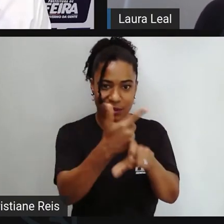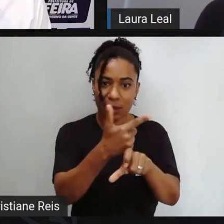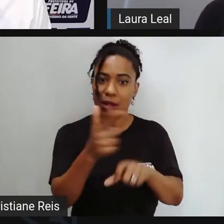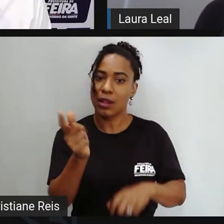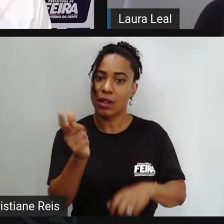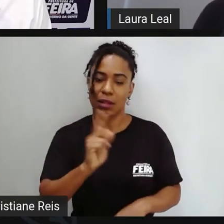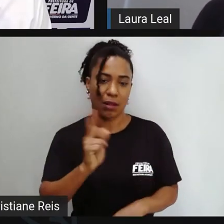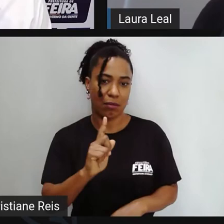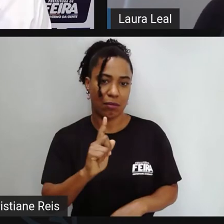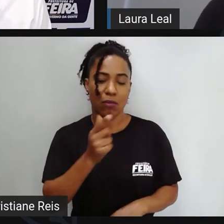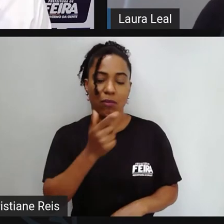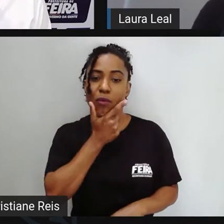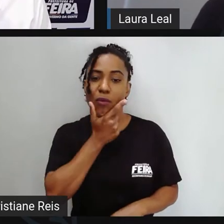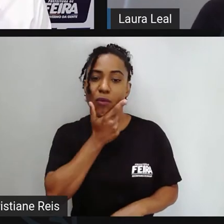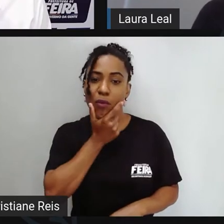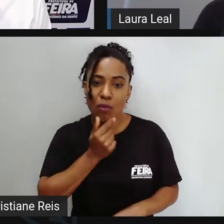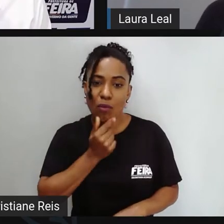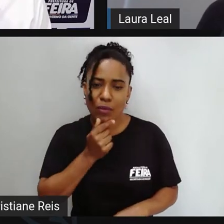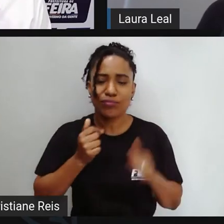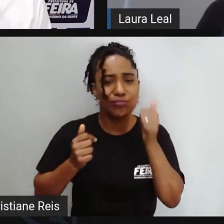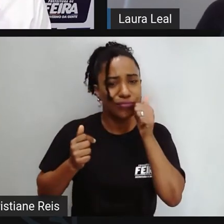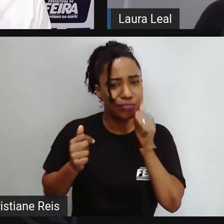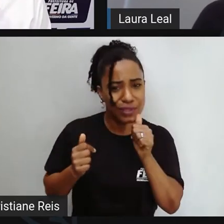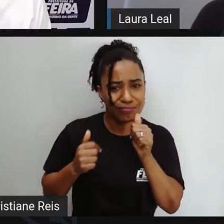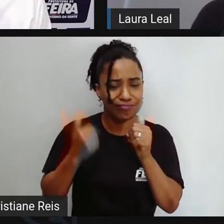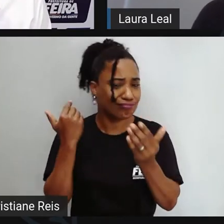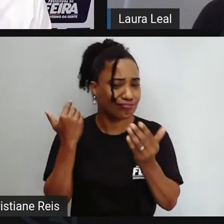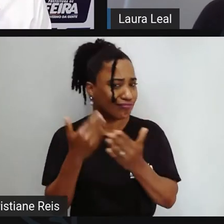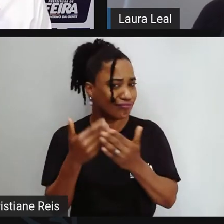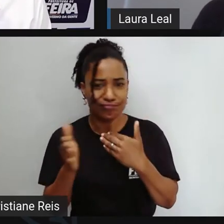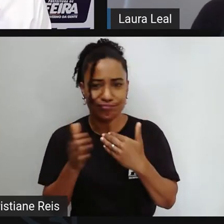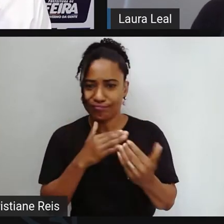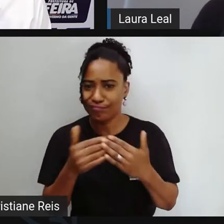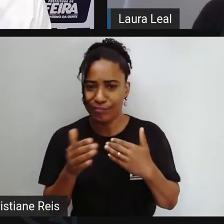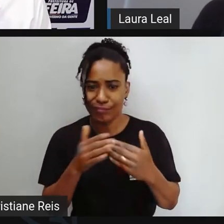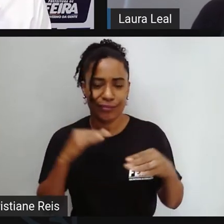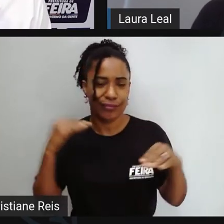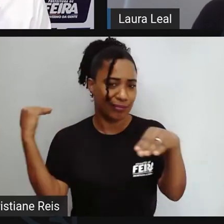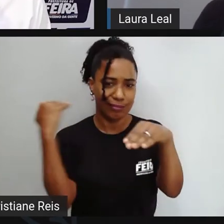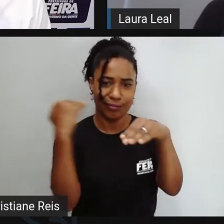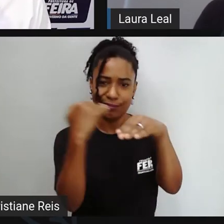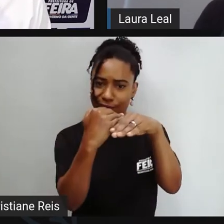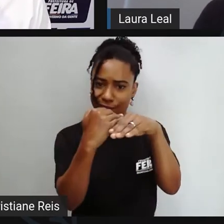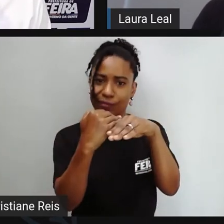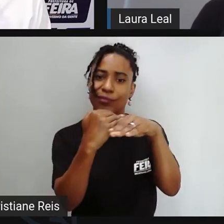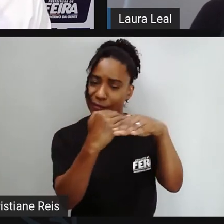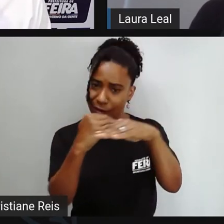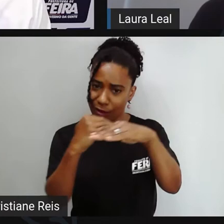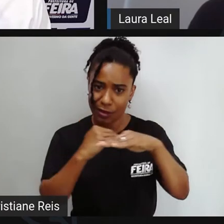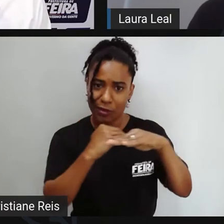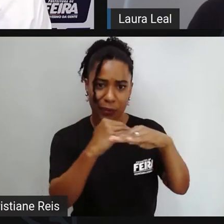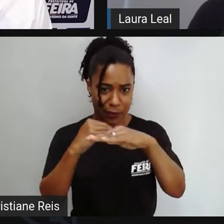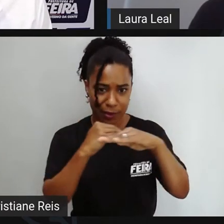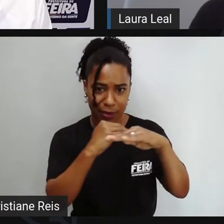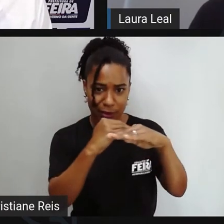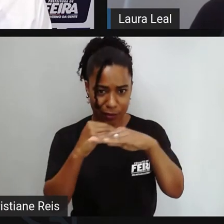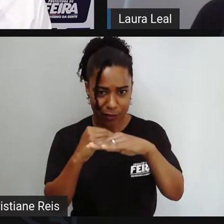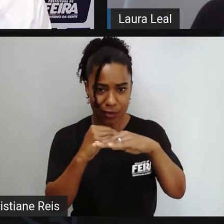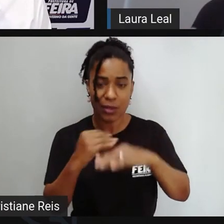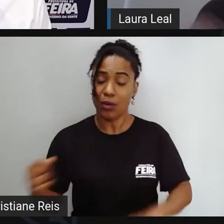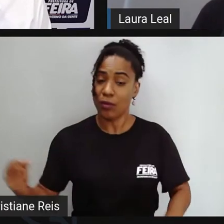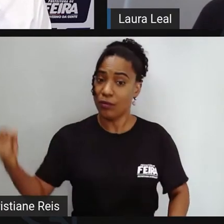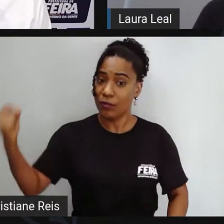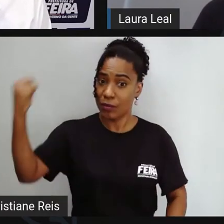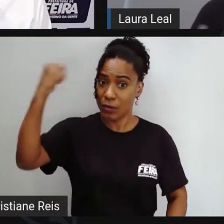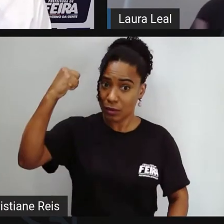tratados igualmente e que possam ter as mesmas oportunidades, né? Então, no fundo, o que o feminismo quer é igualdade, que